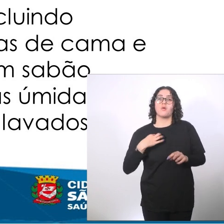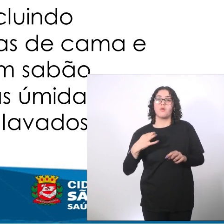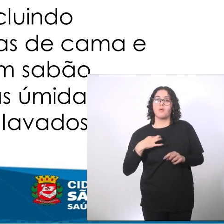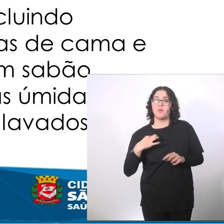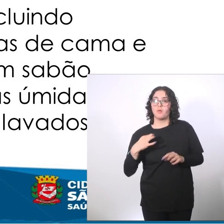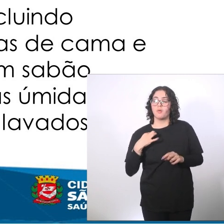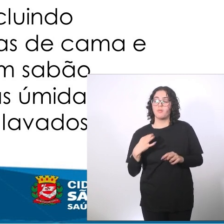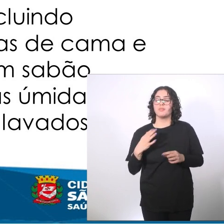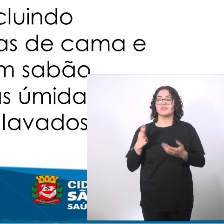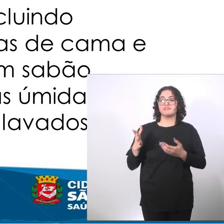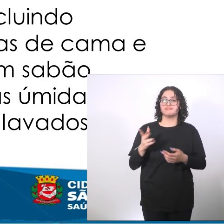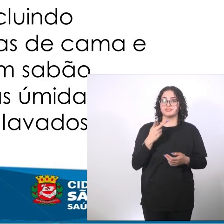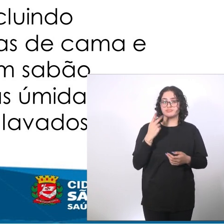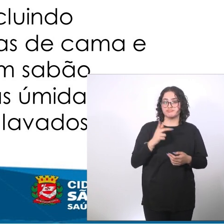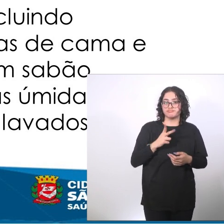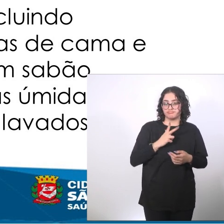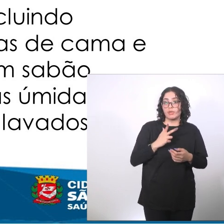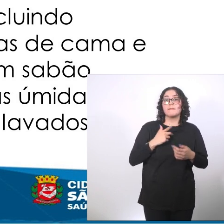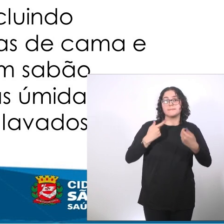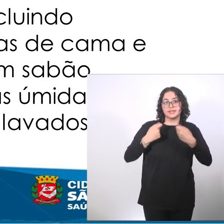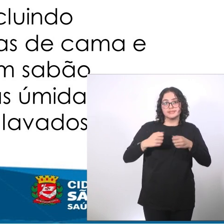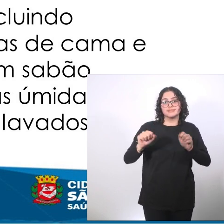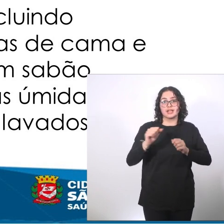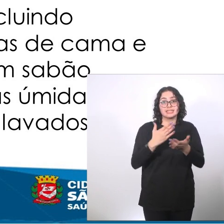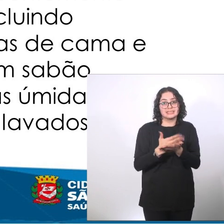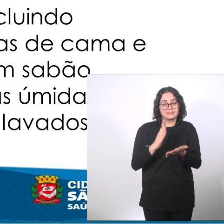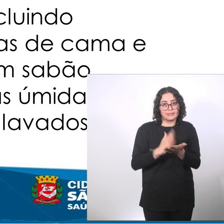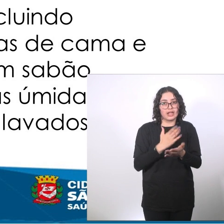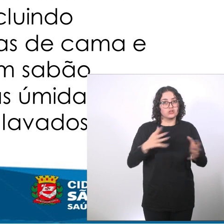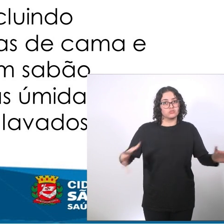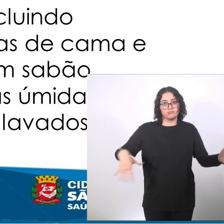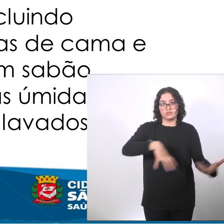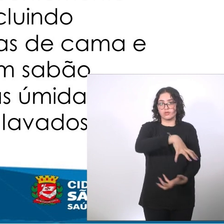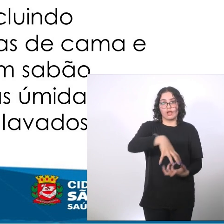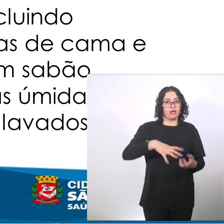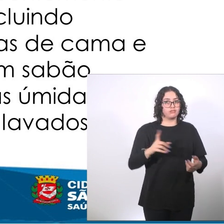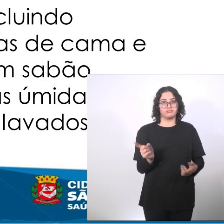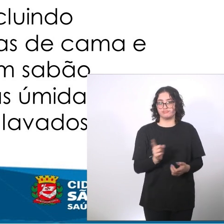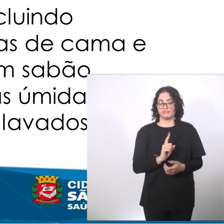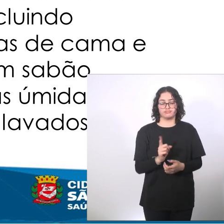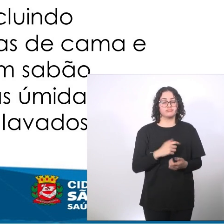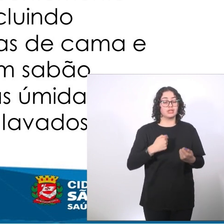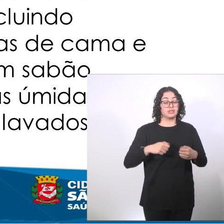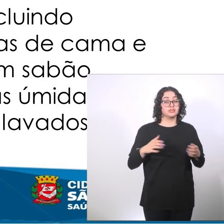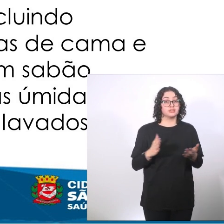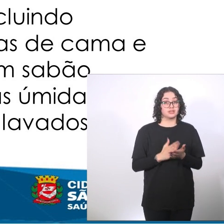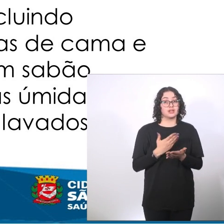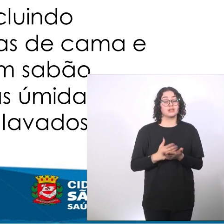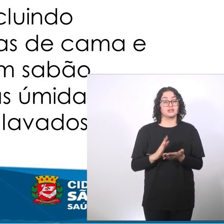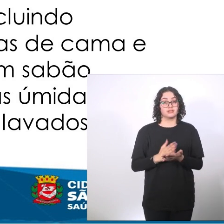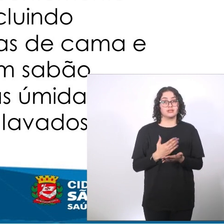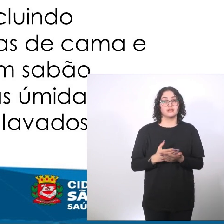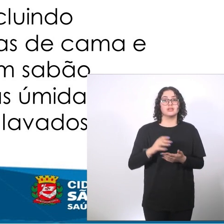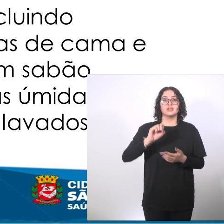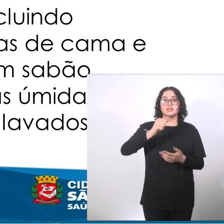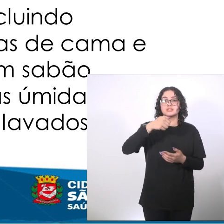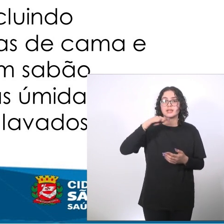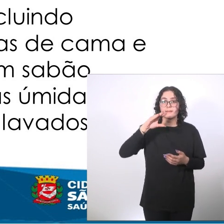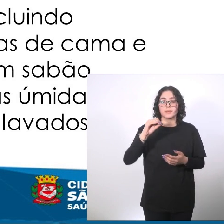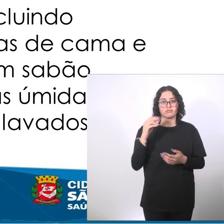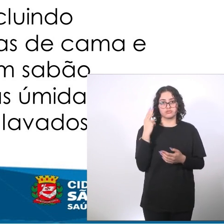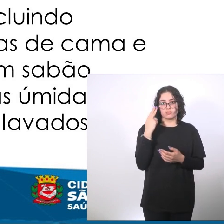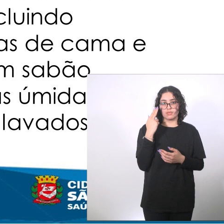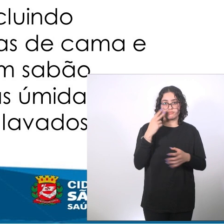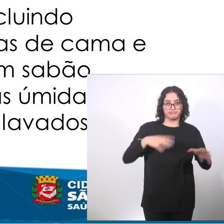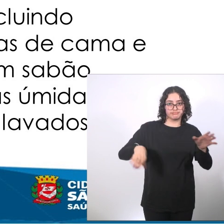de cama, roupas de banho do paciente, separadamente com sabão comum e água entre 60